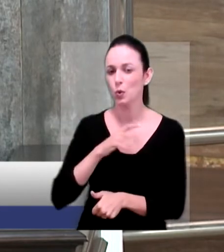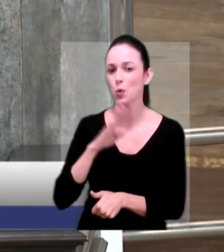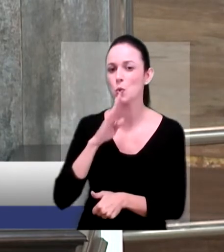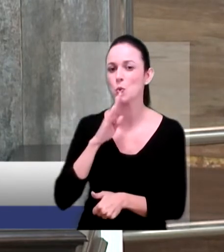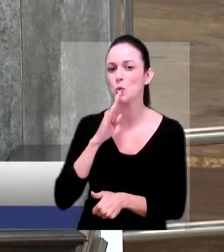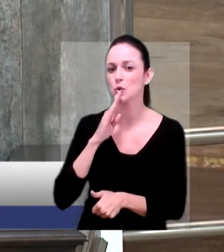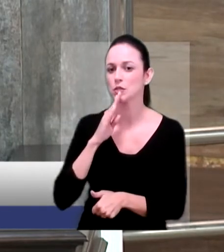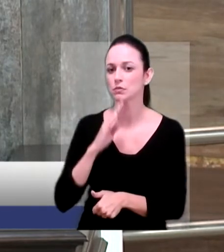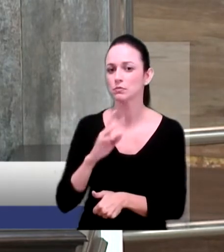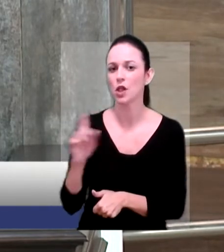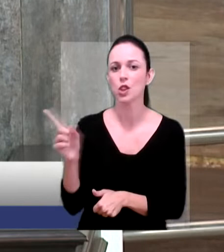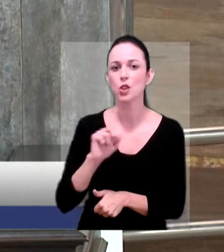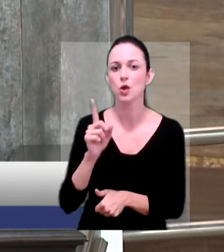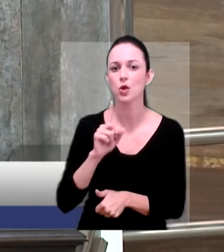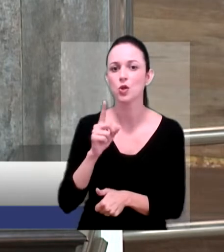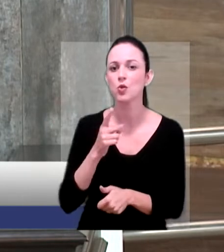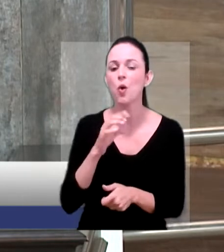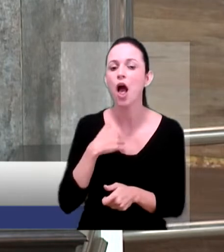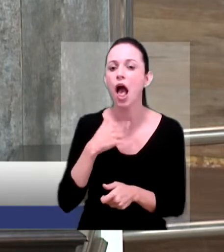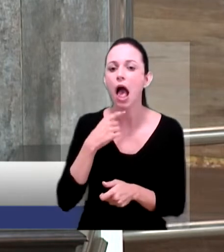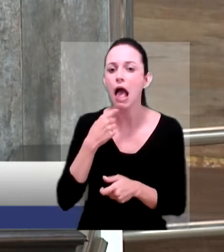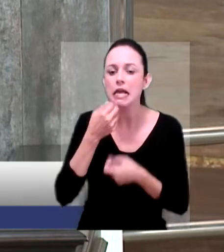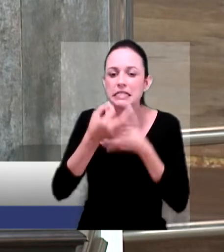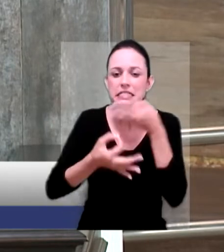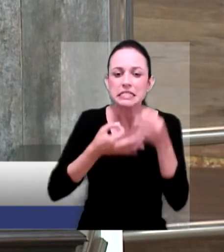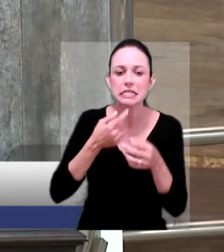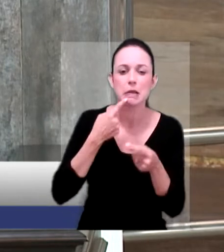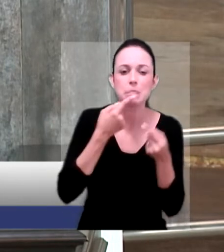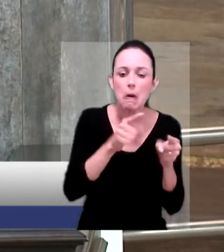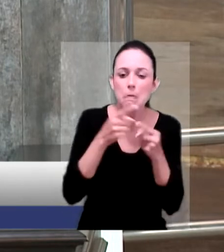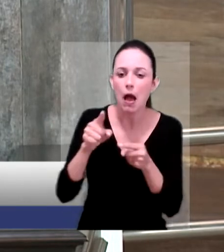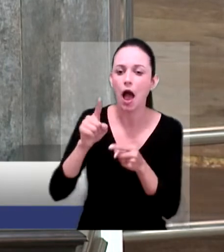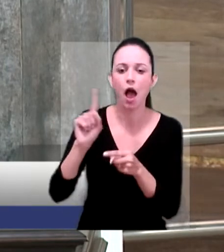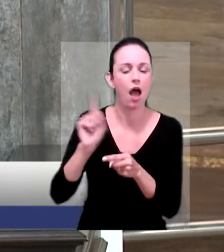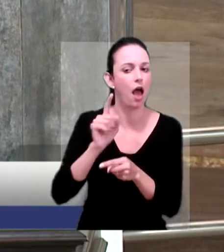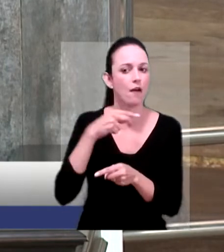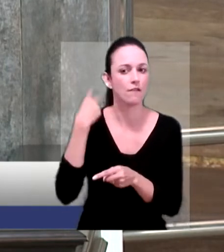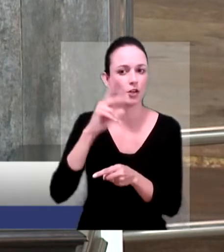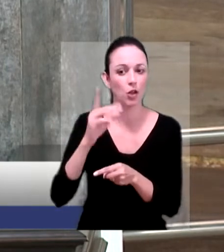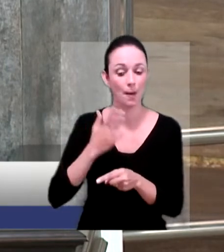criticar os vereadores, o trabalho de cada um. Eu faço o meu trabalho.